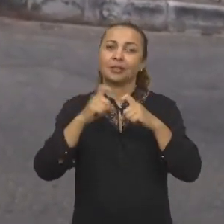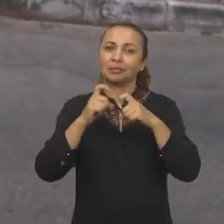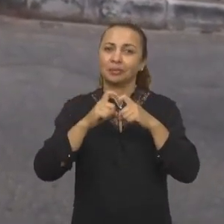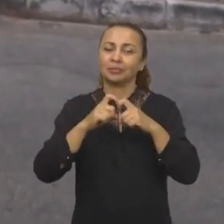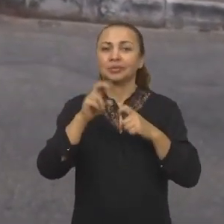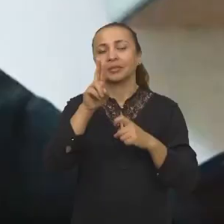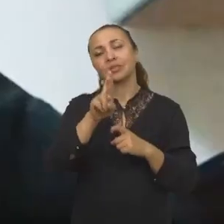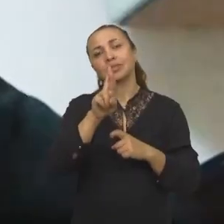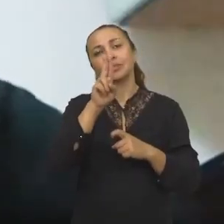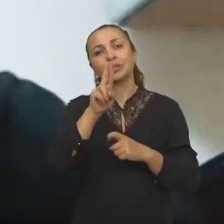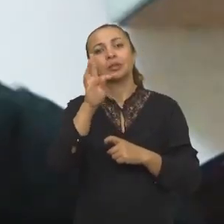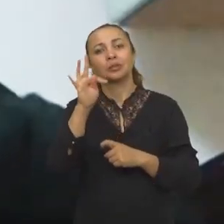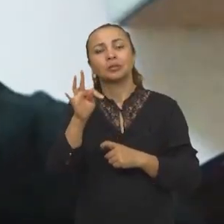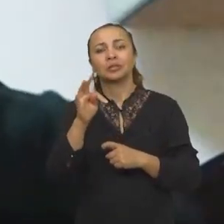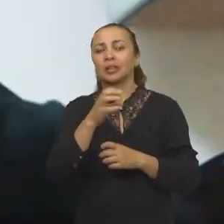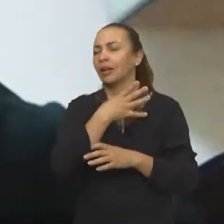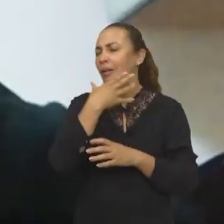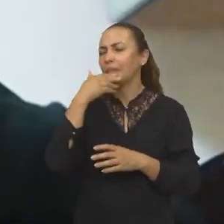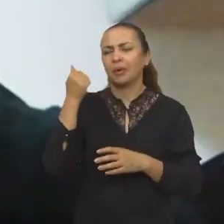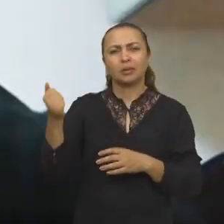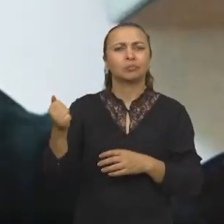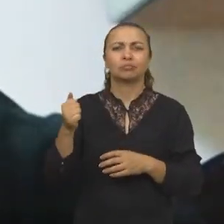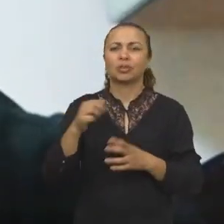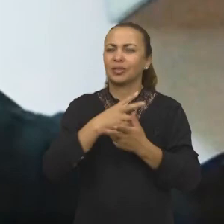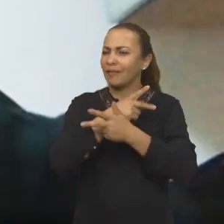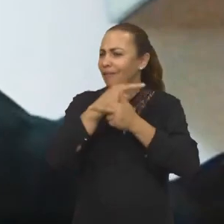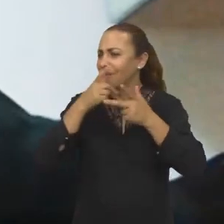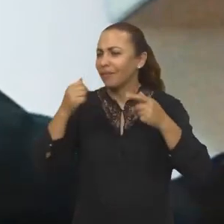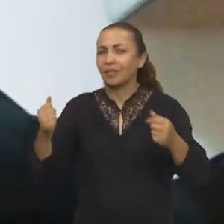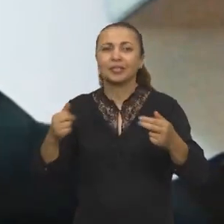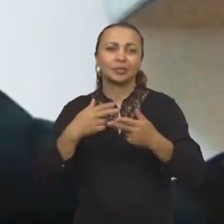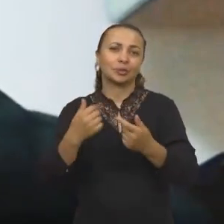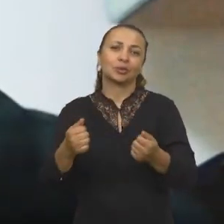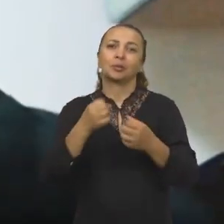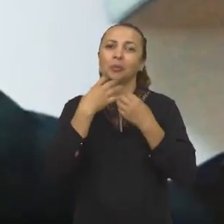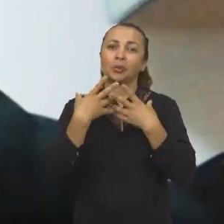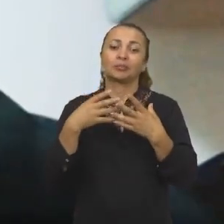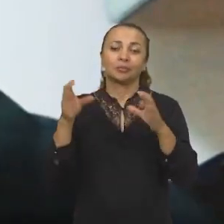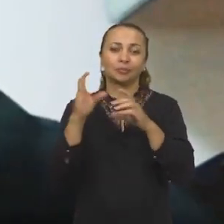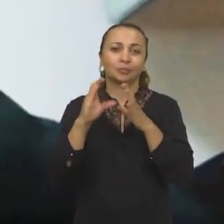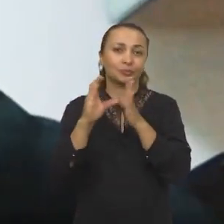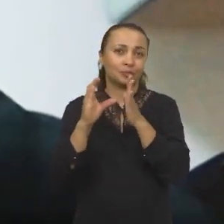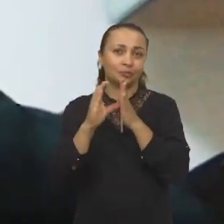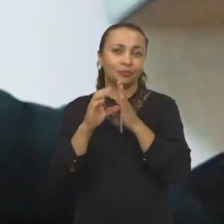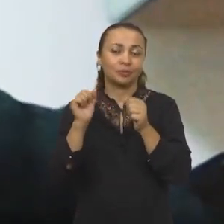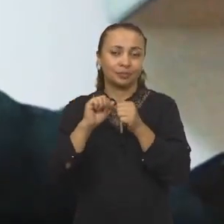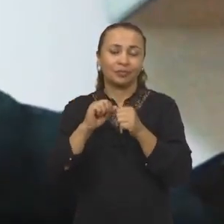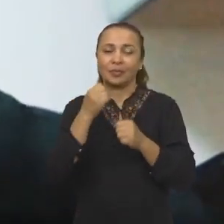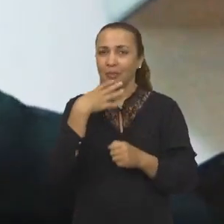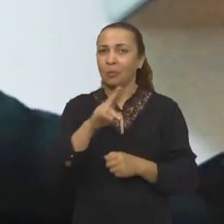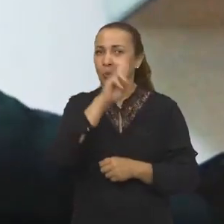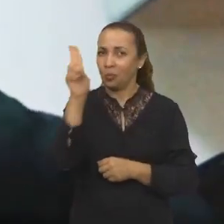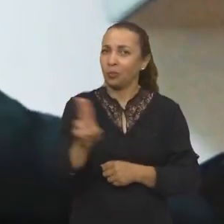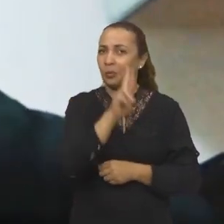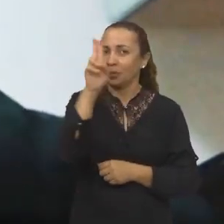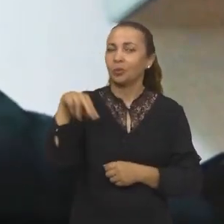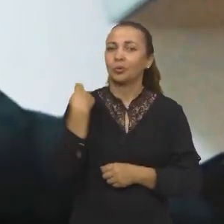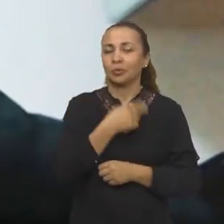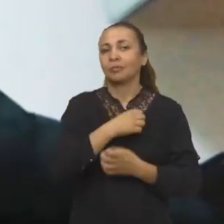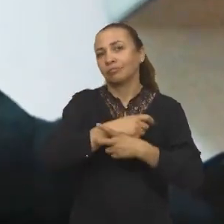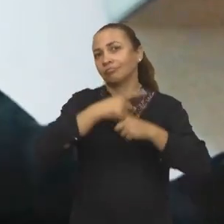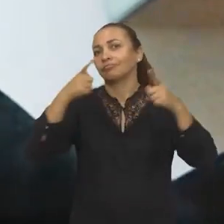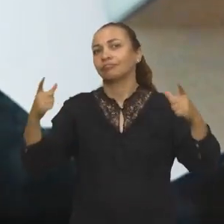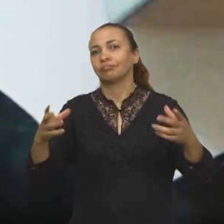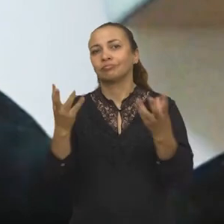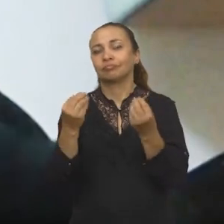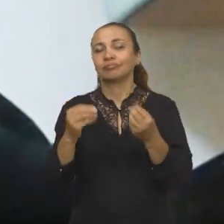a RUT, né? As possibilidades são inúmeras, né? Então, acho que se a comunidade trabalhar nisso para fazer bom uso, eu acho que a gente expande